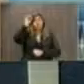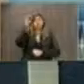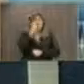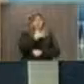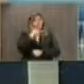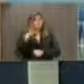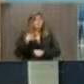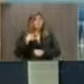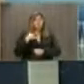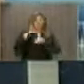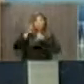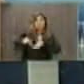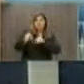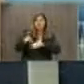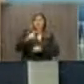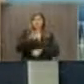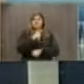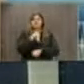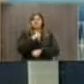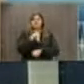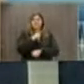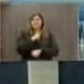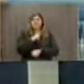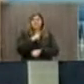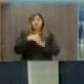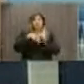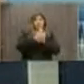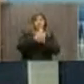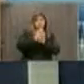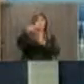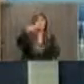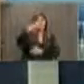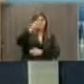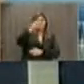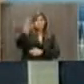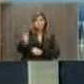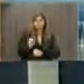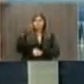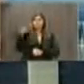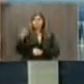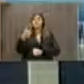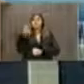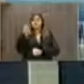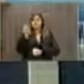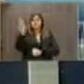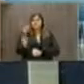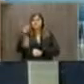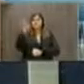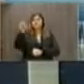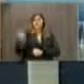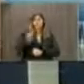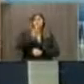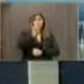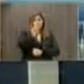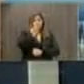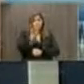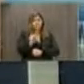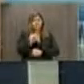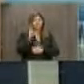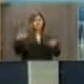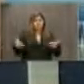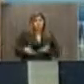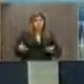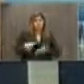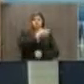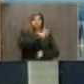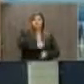investimentos obrigatórios constitucionais de 25% e de 15%. Vou lhe dar um exemplo. Uma UPA, hoje, o governo federal